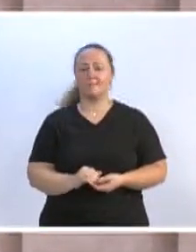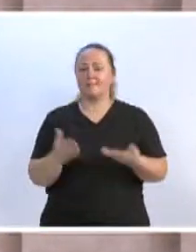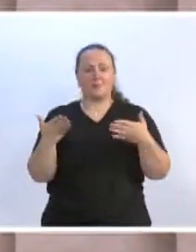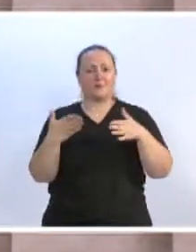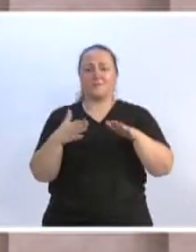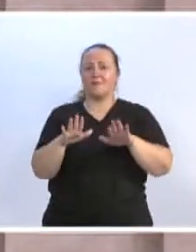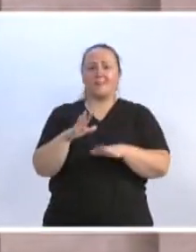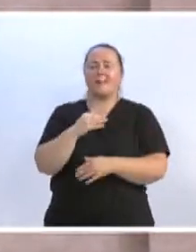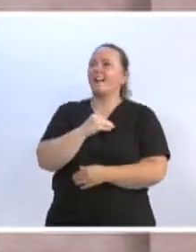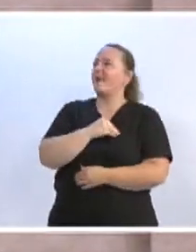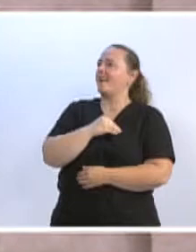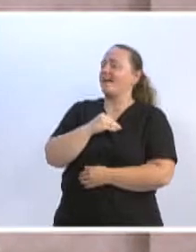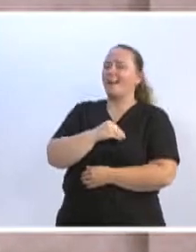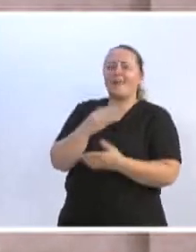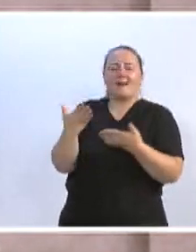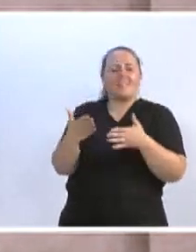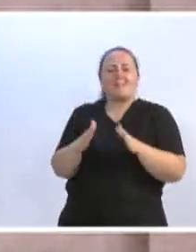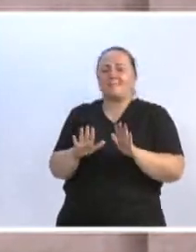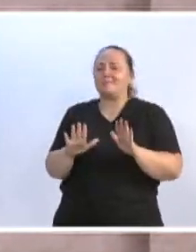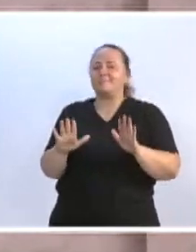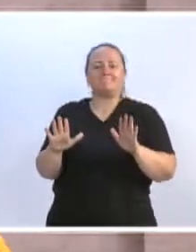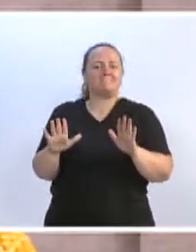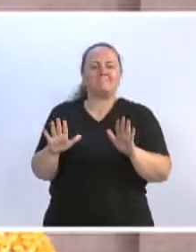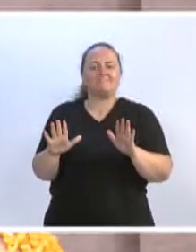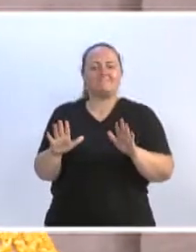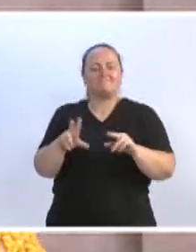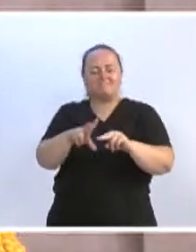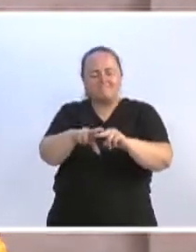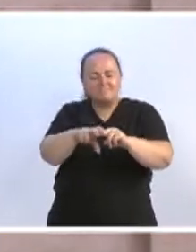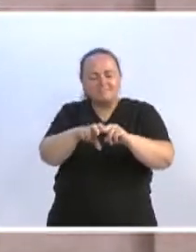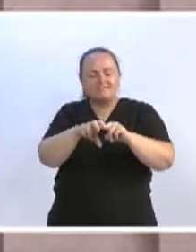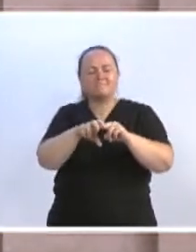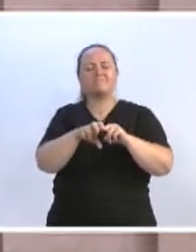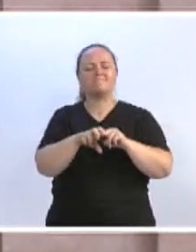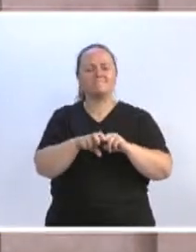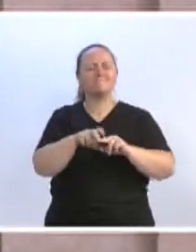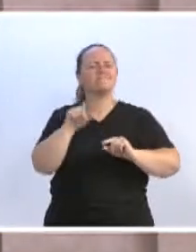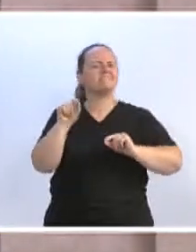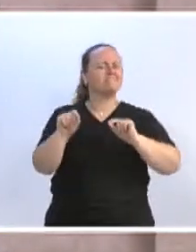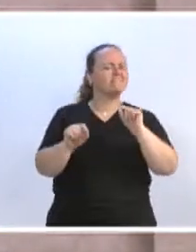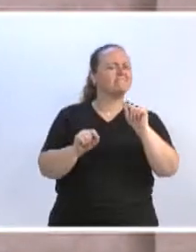pra eu não pecar contra ti,